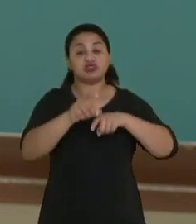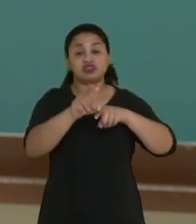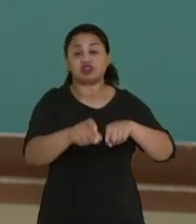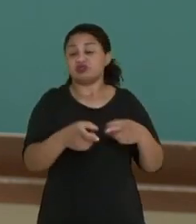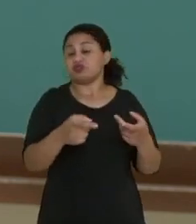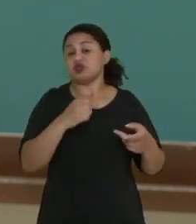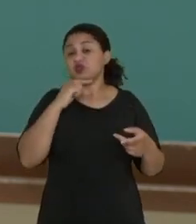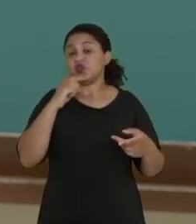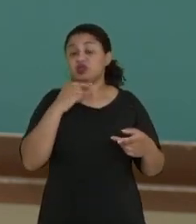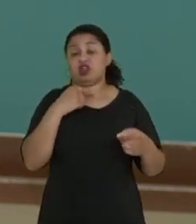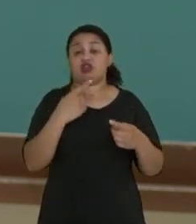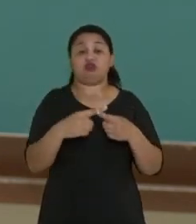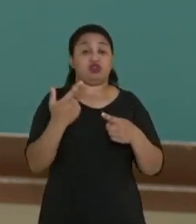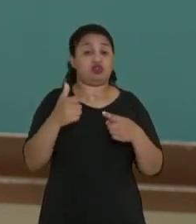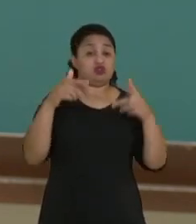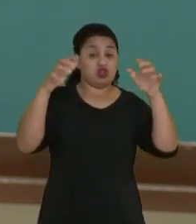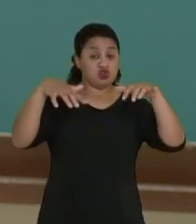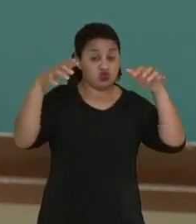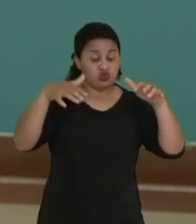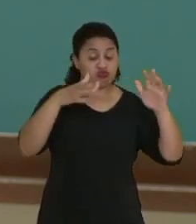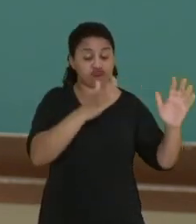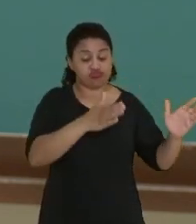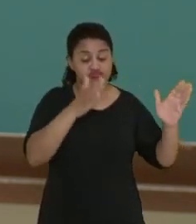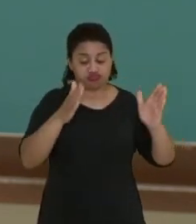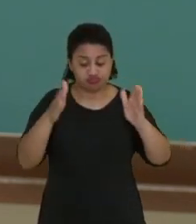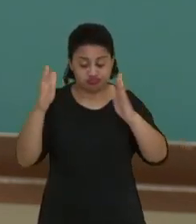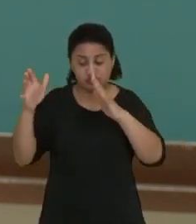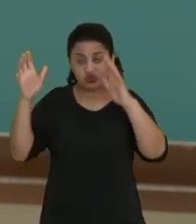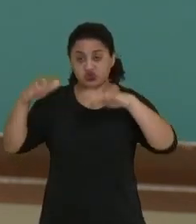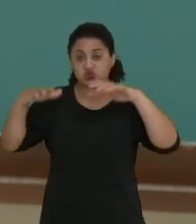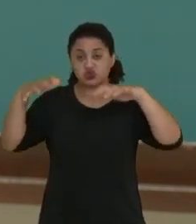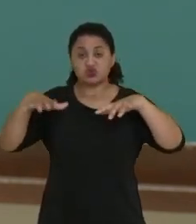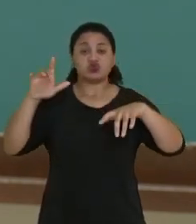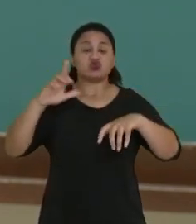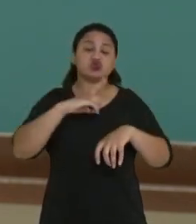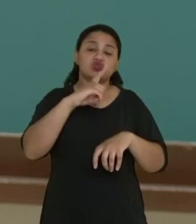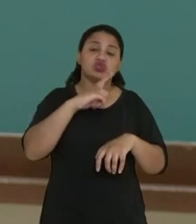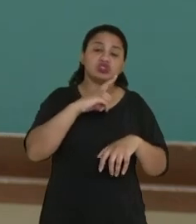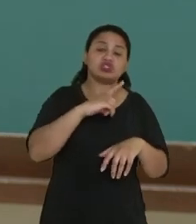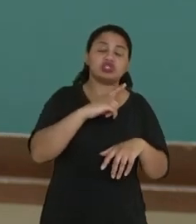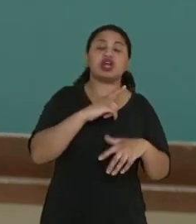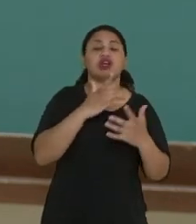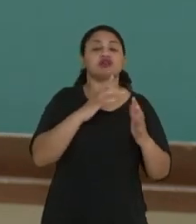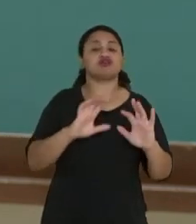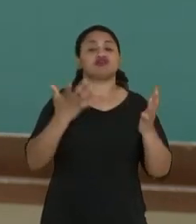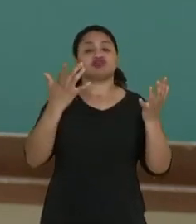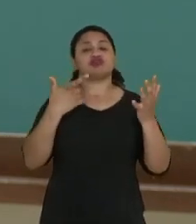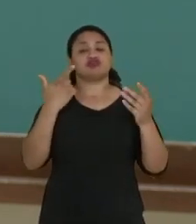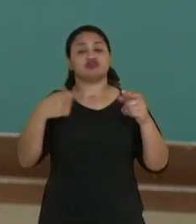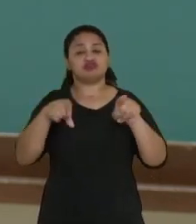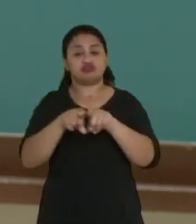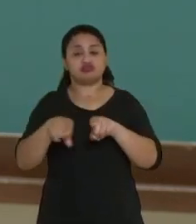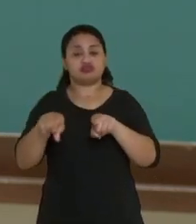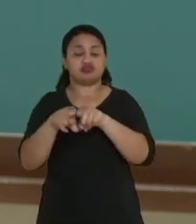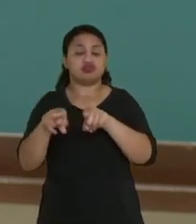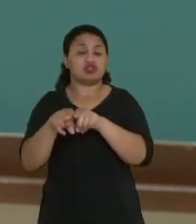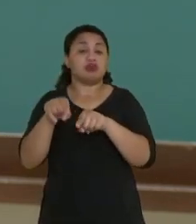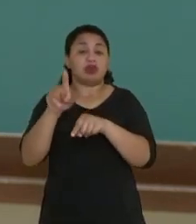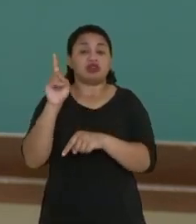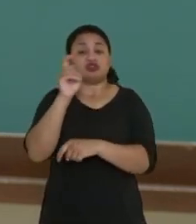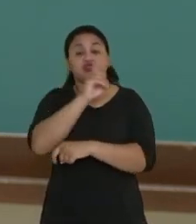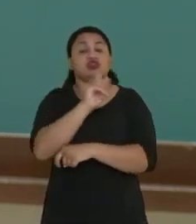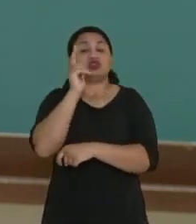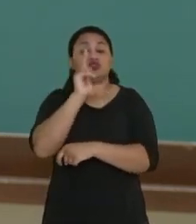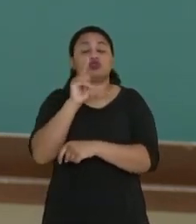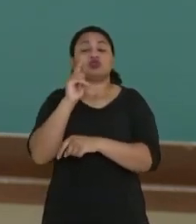você não tem uma chuva regular que acontece, né, com mais frequência, fica difícil desenvolver